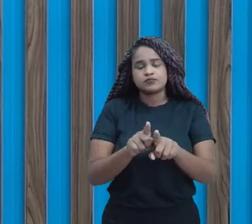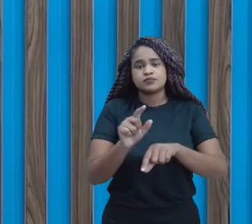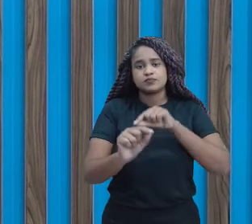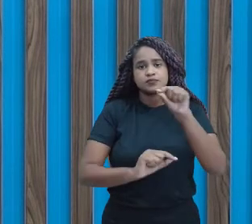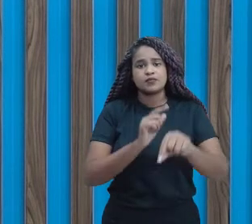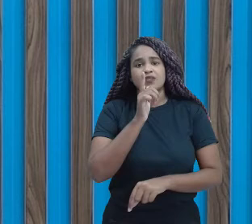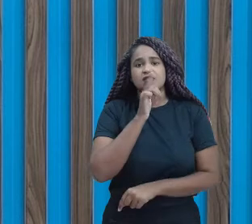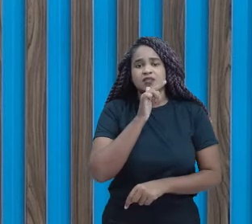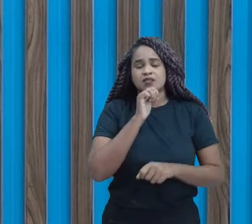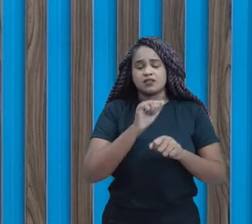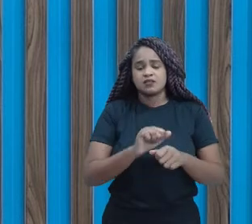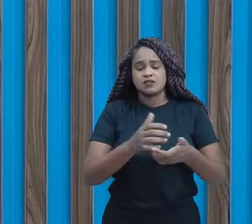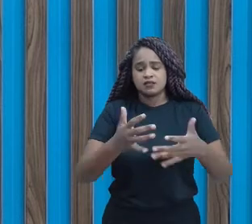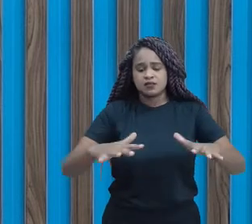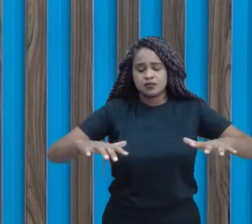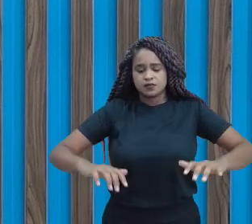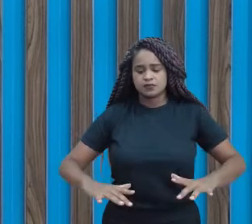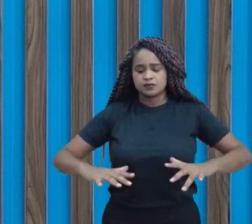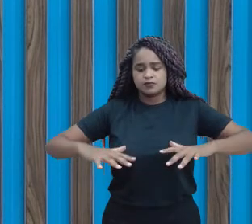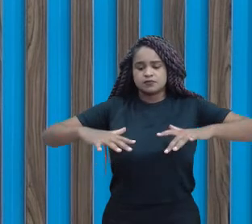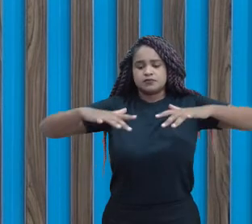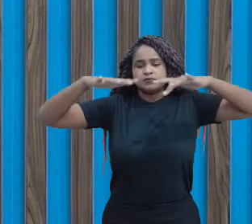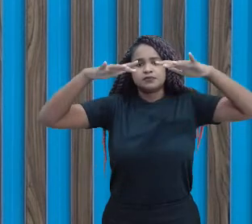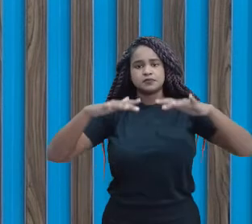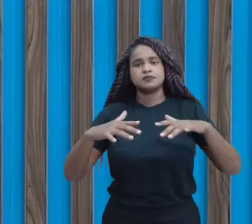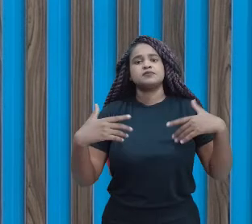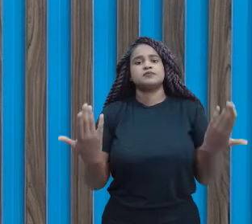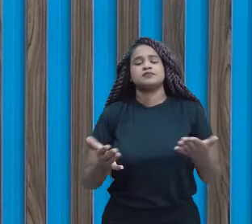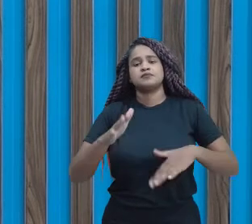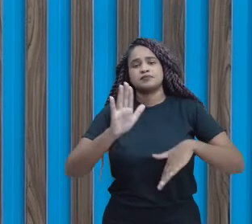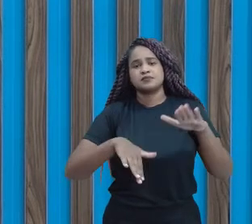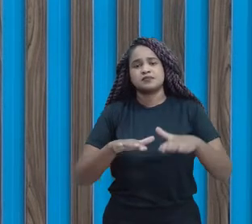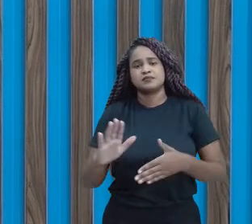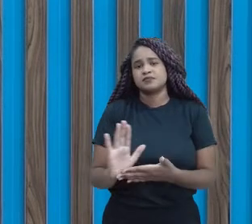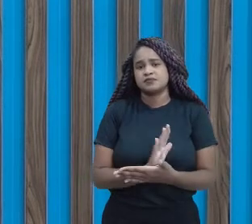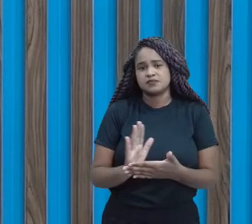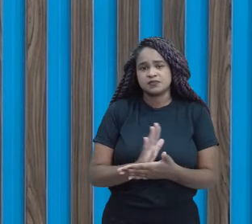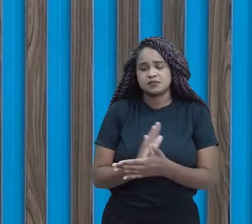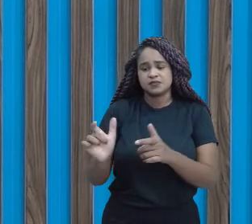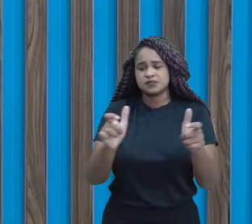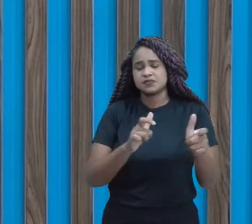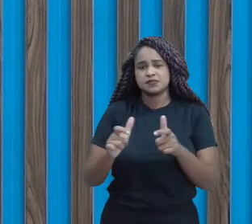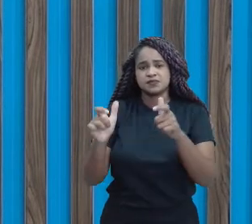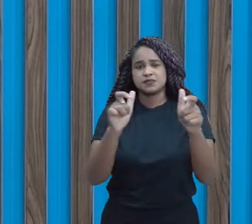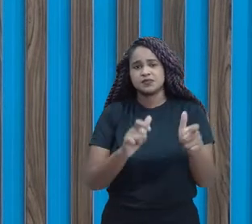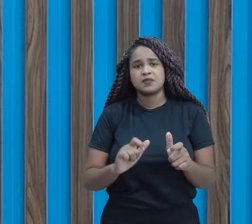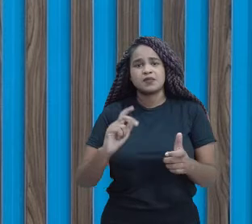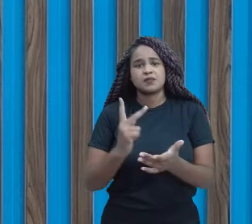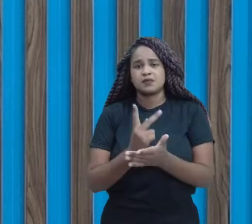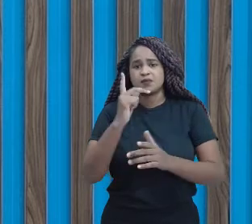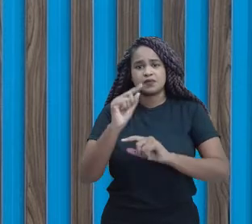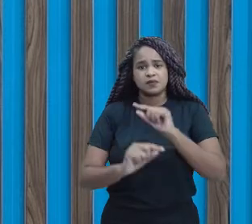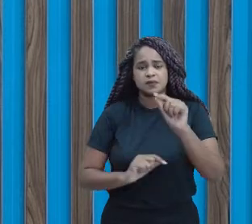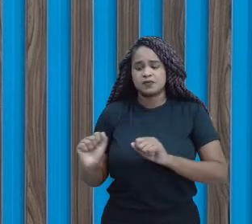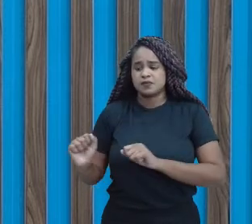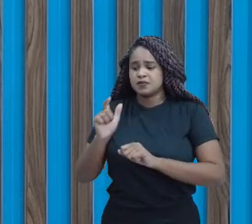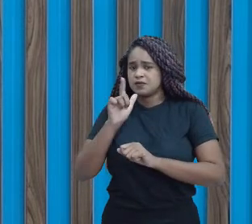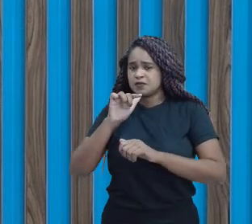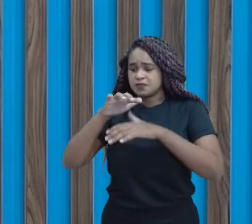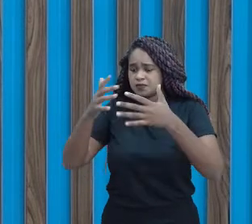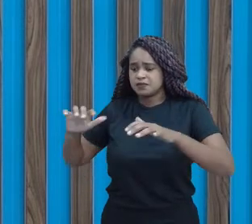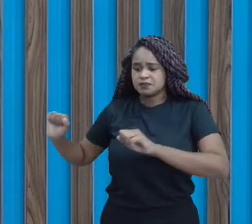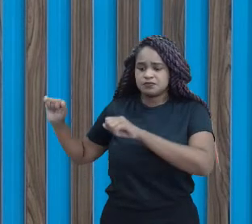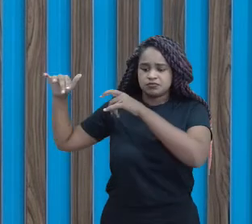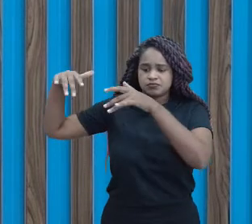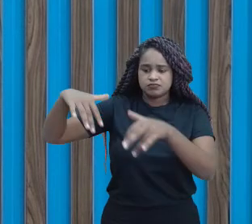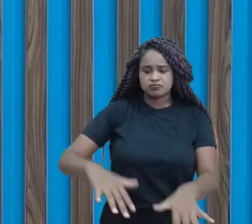água nos oceanos tem feito aí com que algumas regiões sofram inundações constantes, né? Então a gente tem aí um